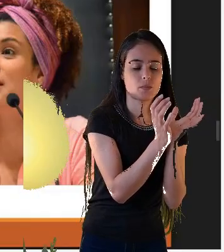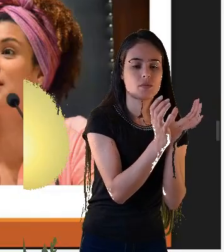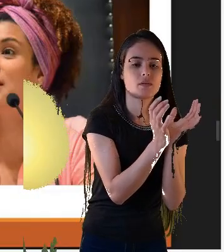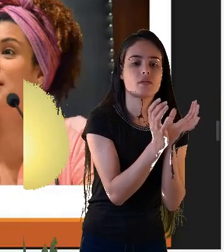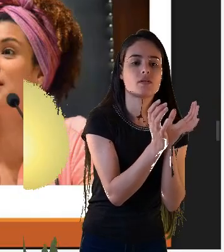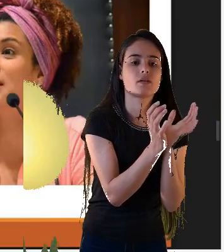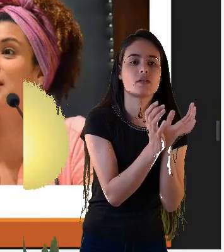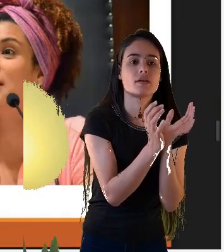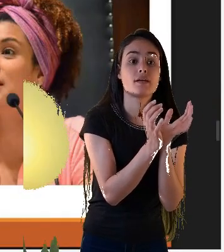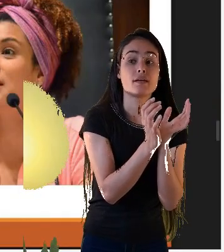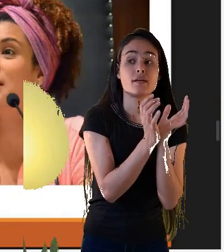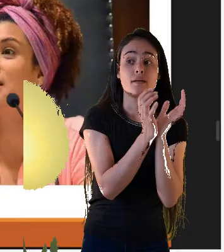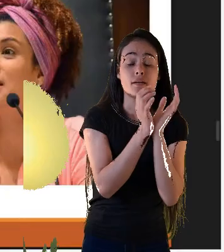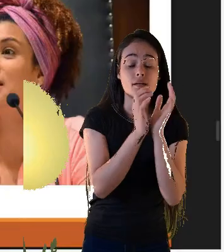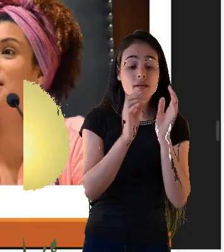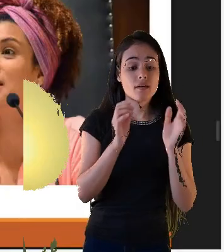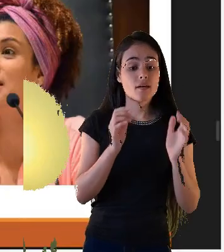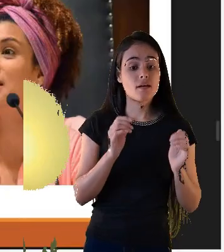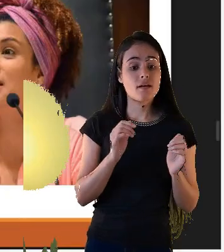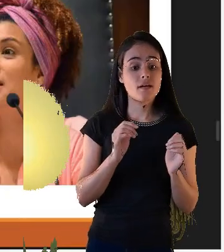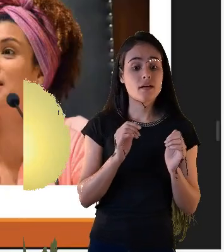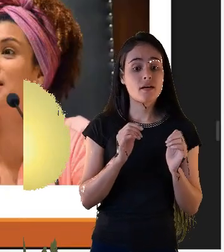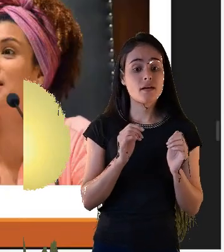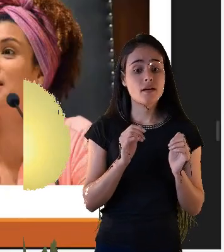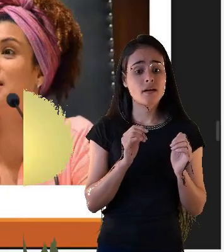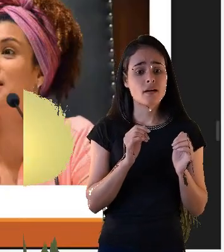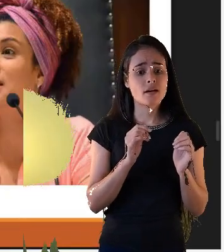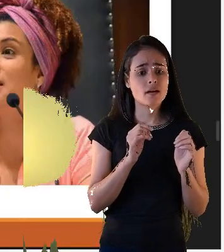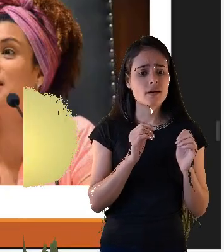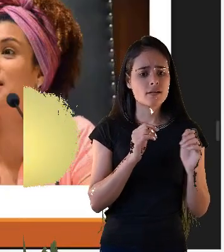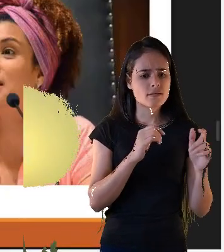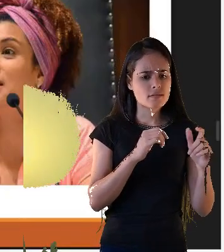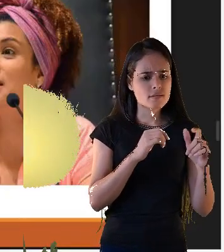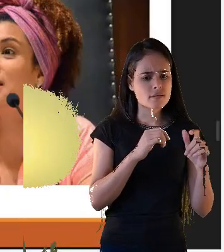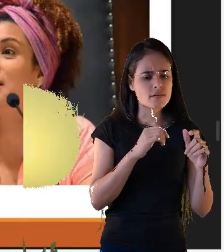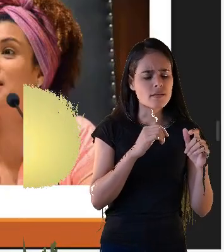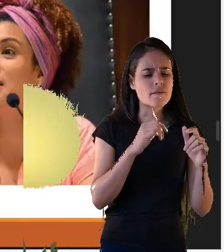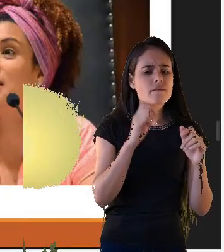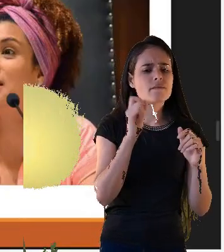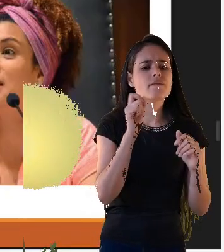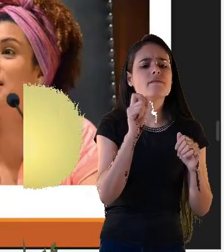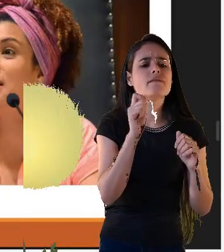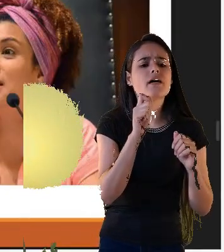não deixar morrer o legado de Marielle, e também por cobrar, né,